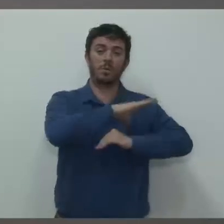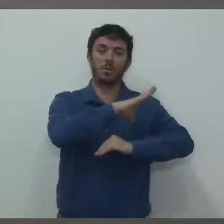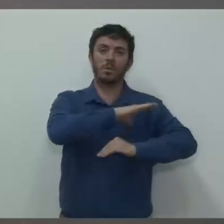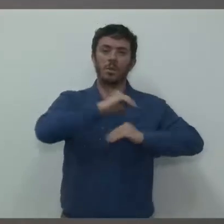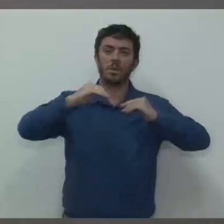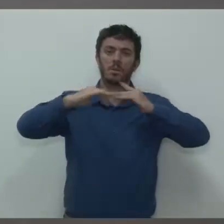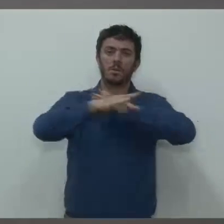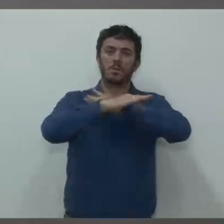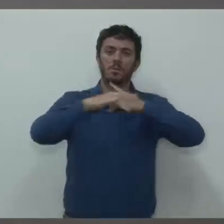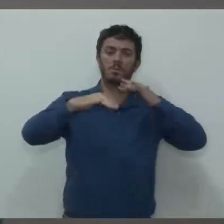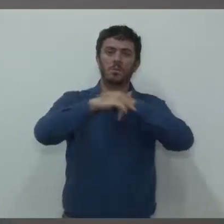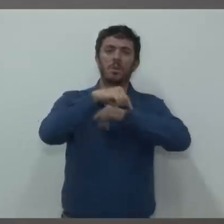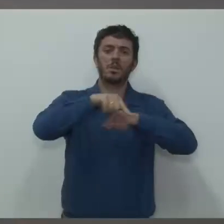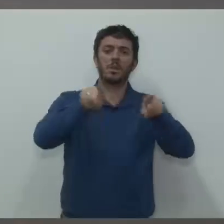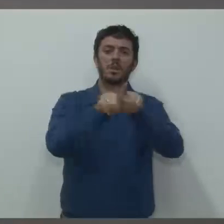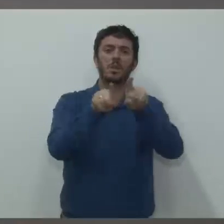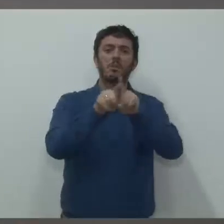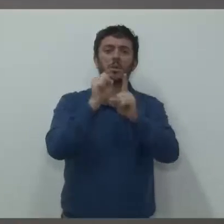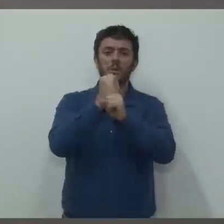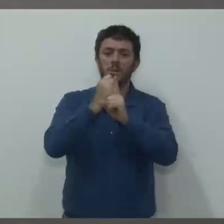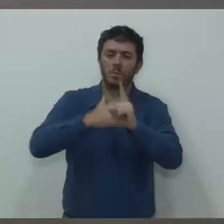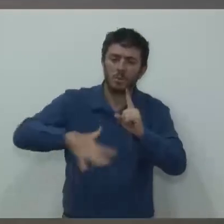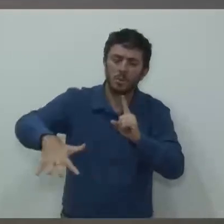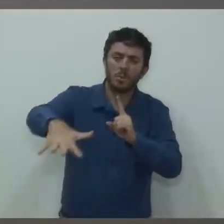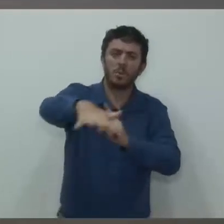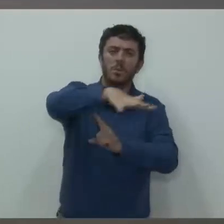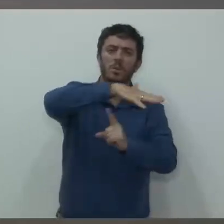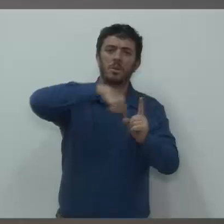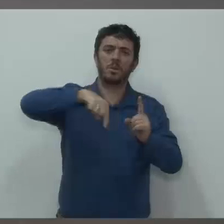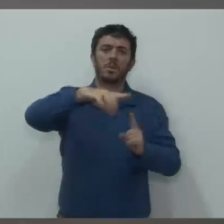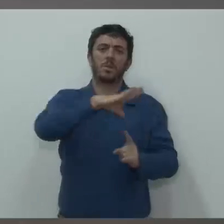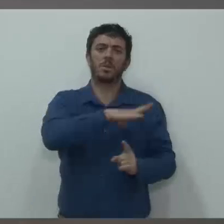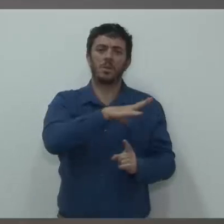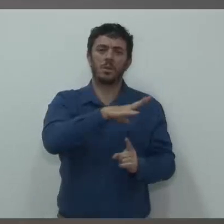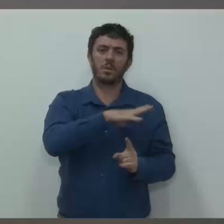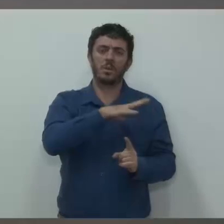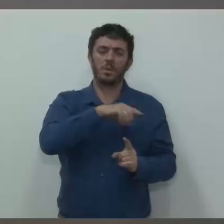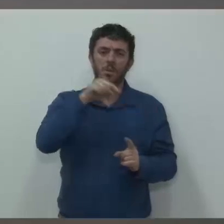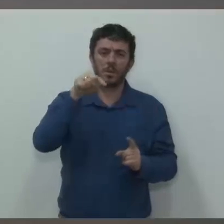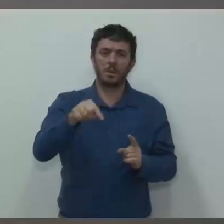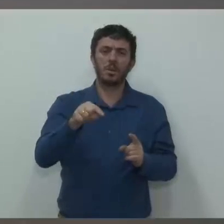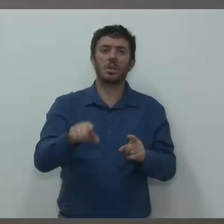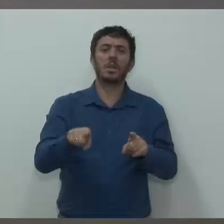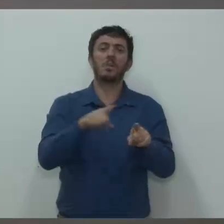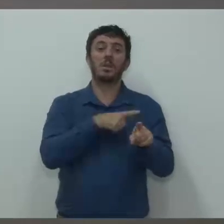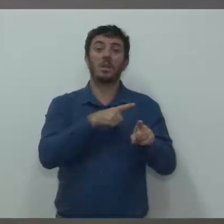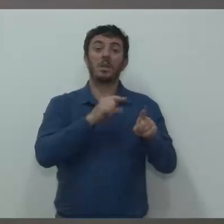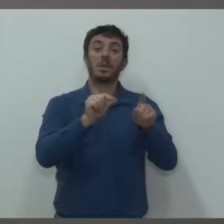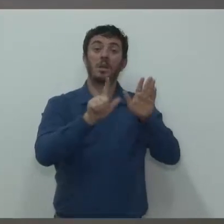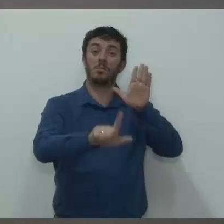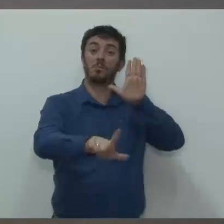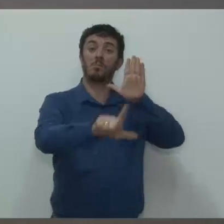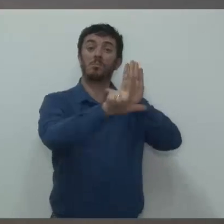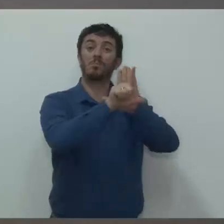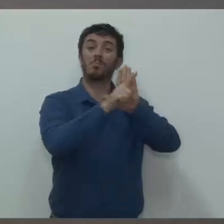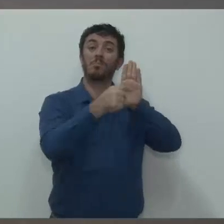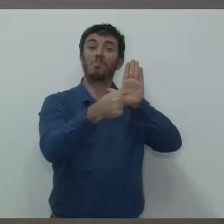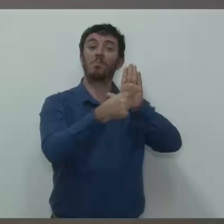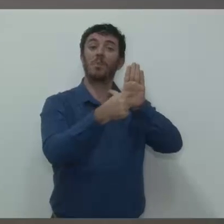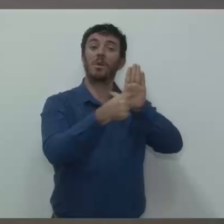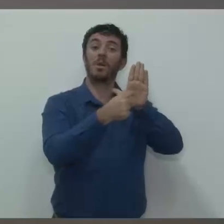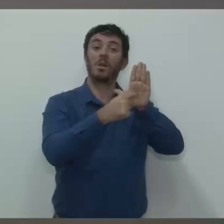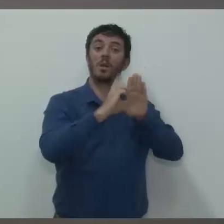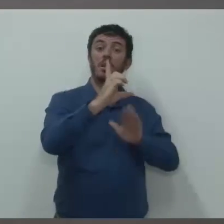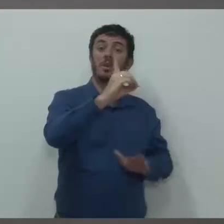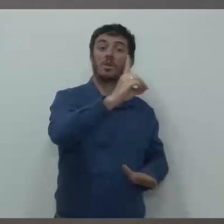funções sociais da cidade e da propriedade, devendo o plano plurianual, as diretrizes orçamentárias e o orçamento anual